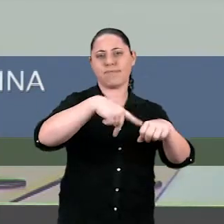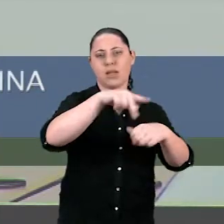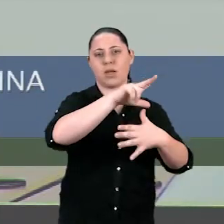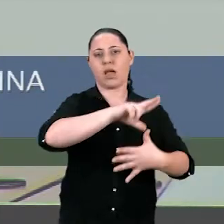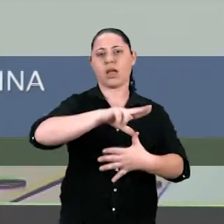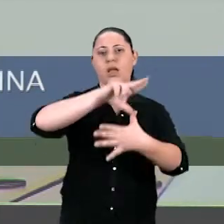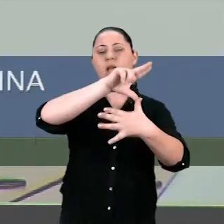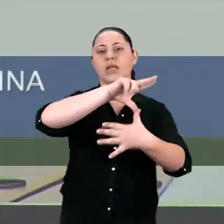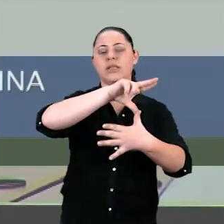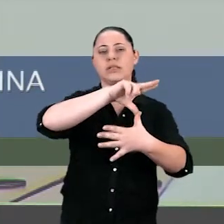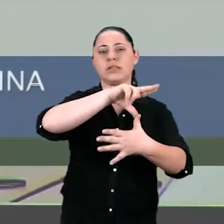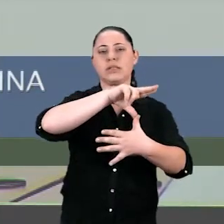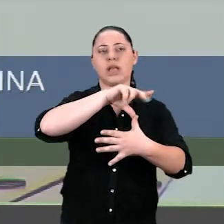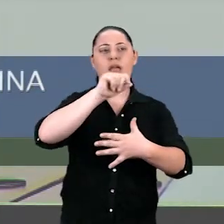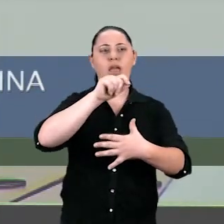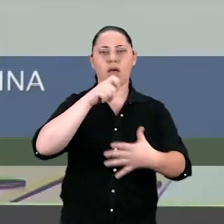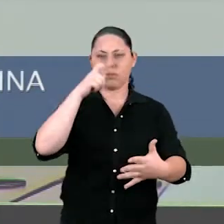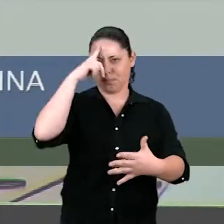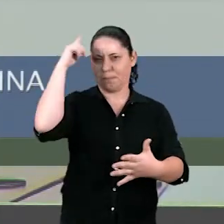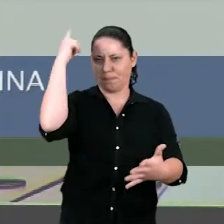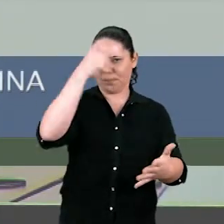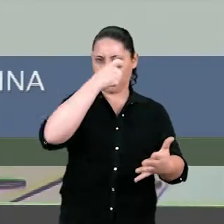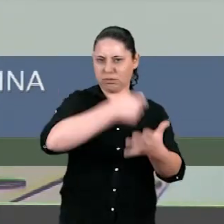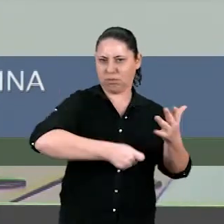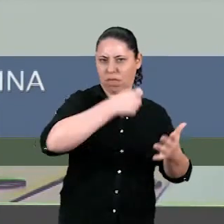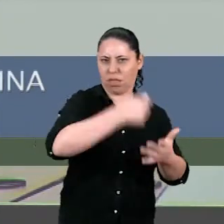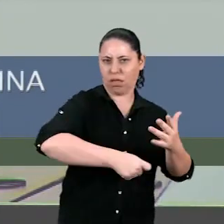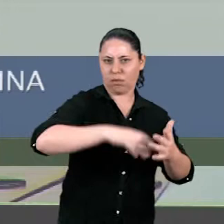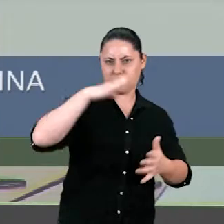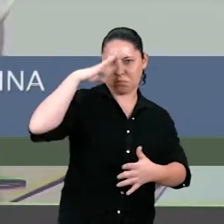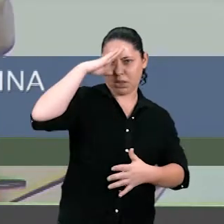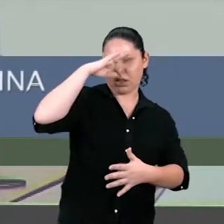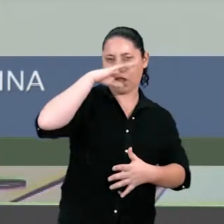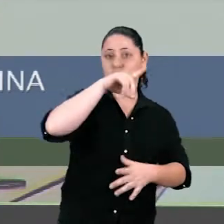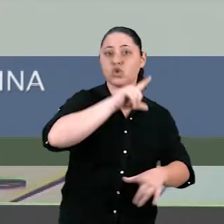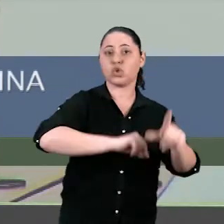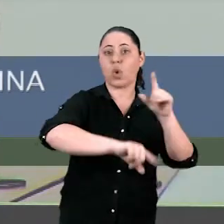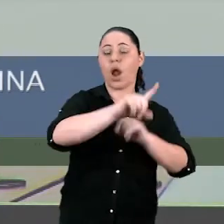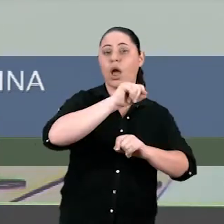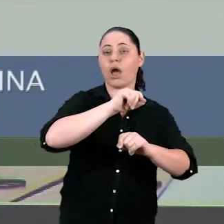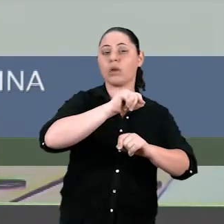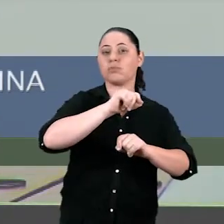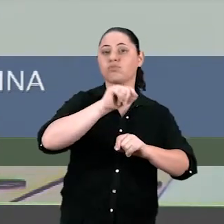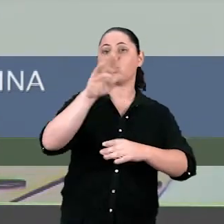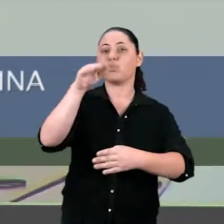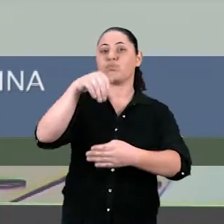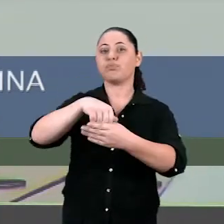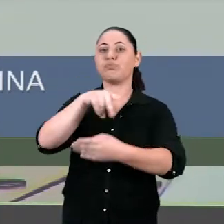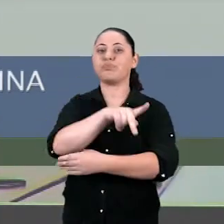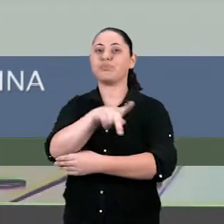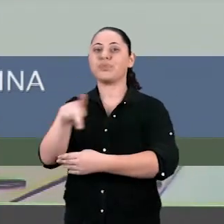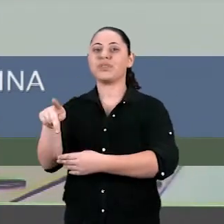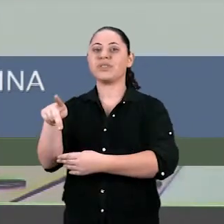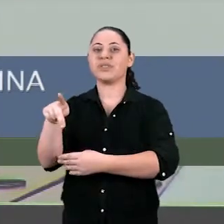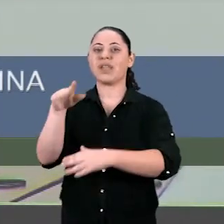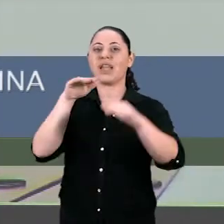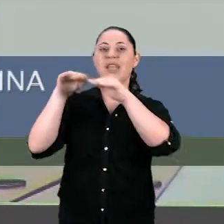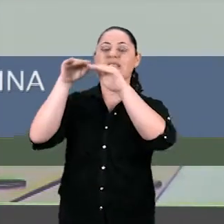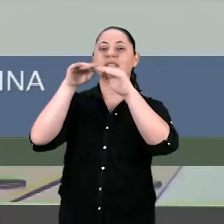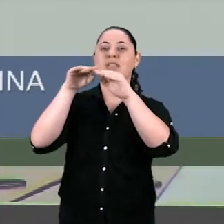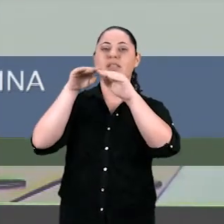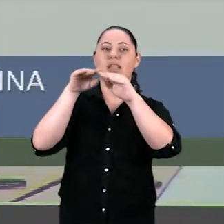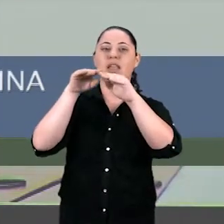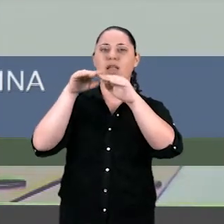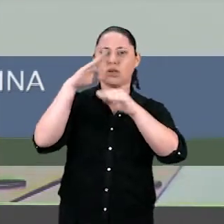ditaduras militares escolheram o sistema presidencialismo, e esse fator militar seria o determinante